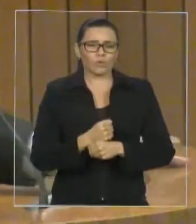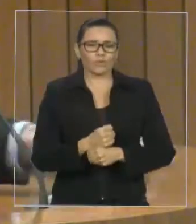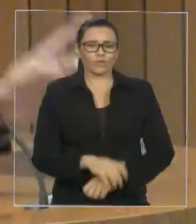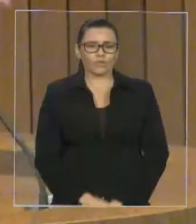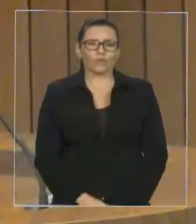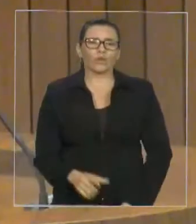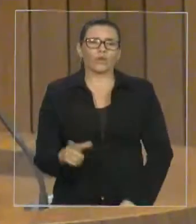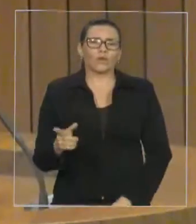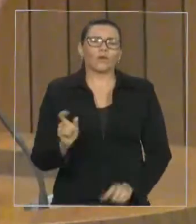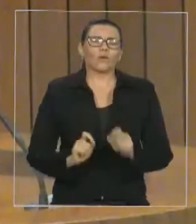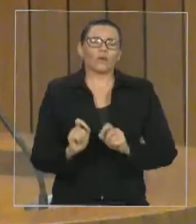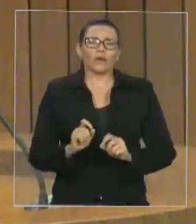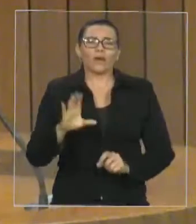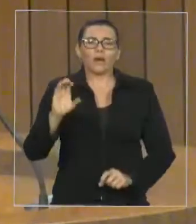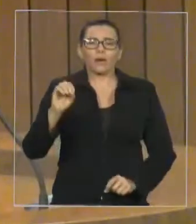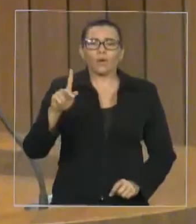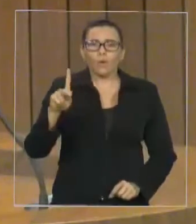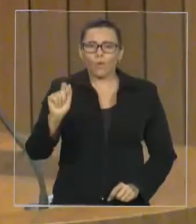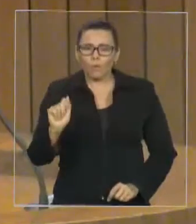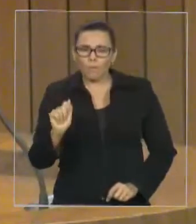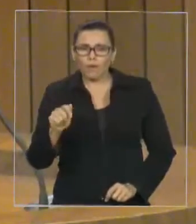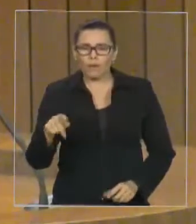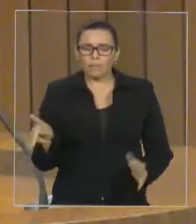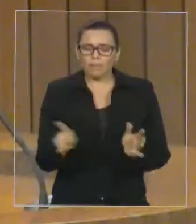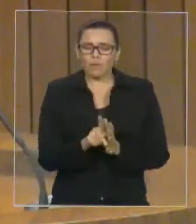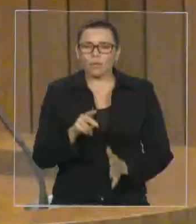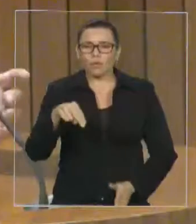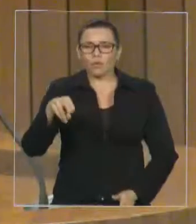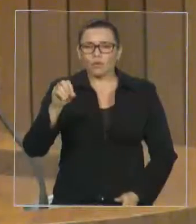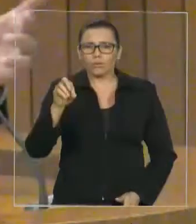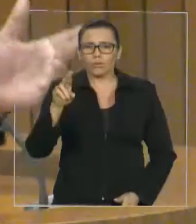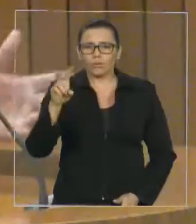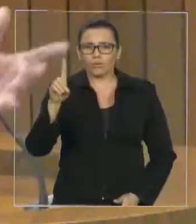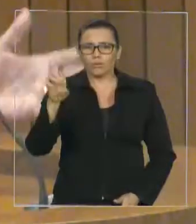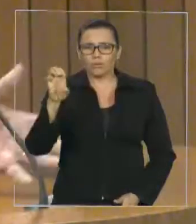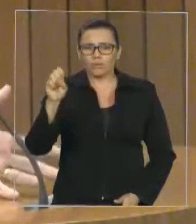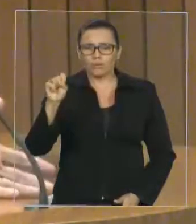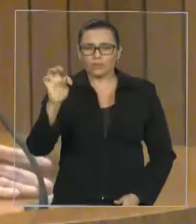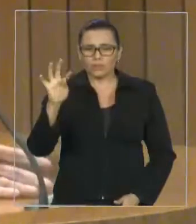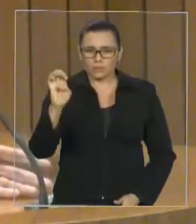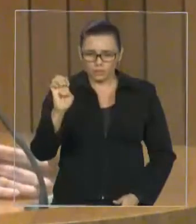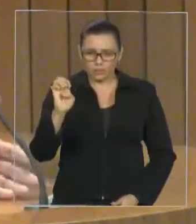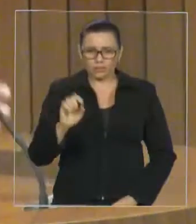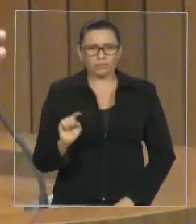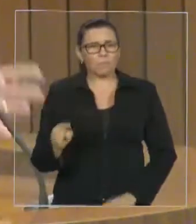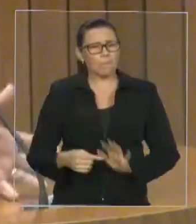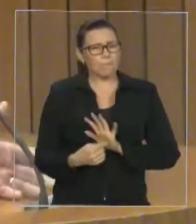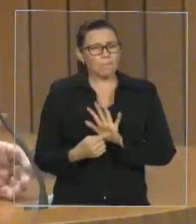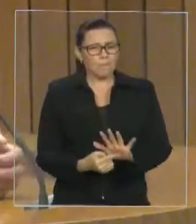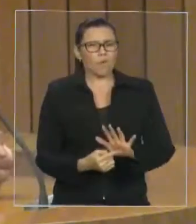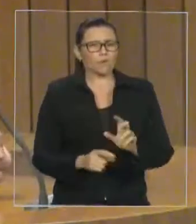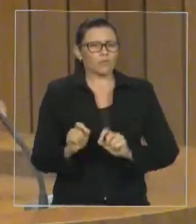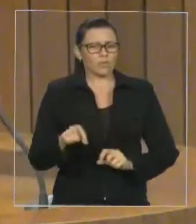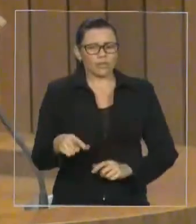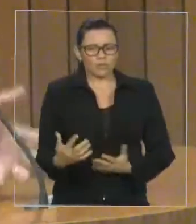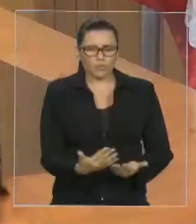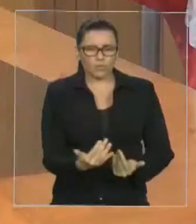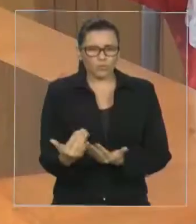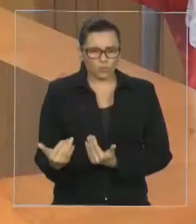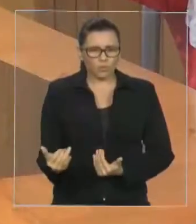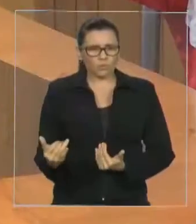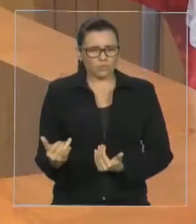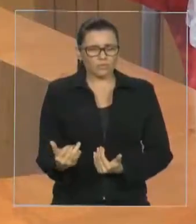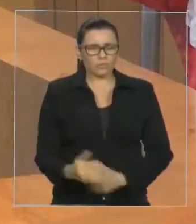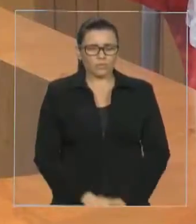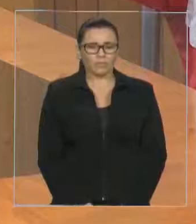apenas 7 anos que nasceu, está aí mostrando ao Maranhão para que veio. Com os garotos